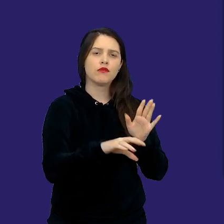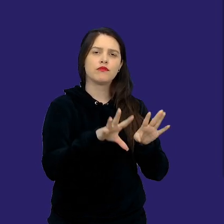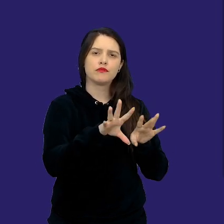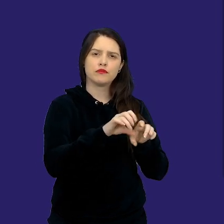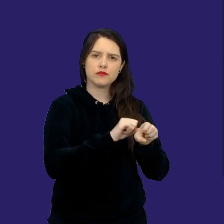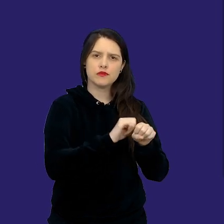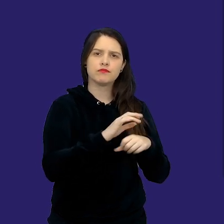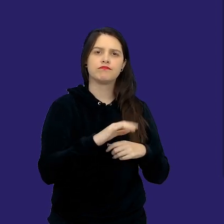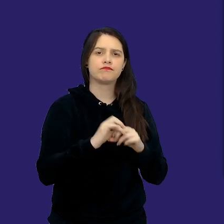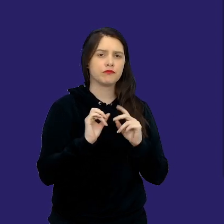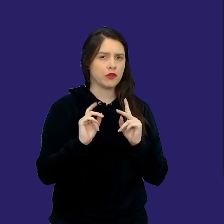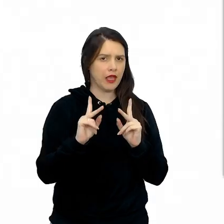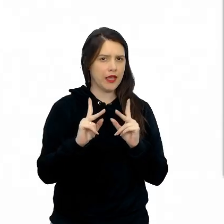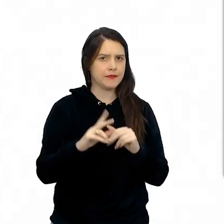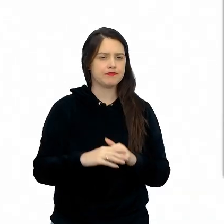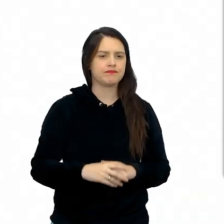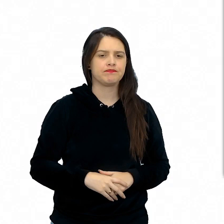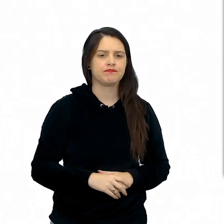formações, ok?